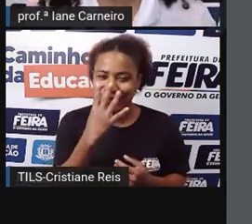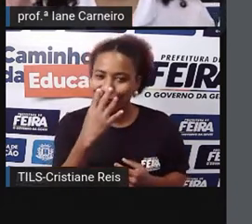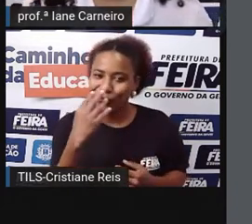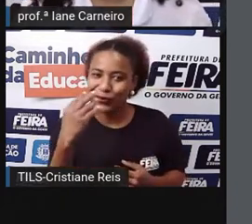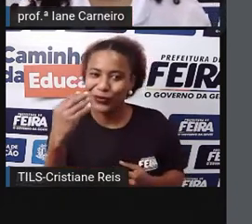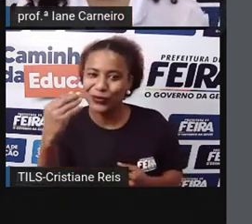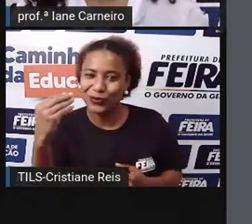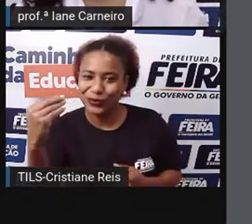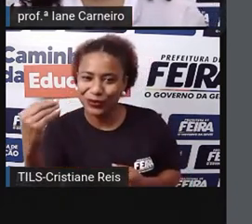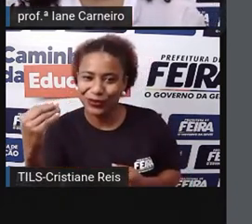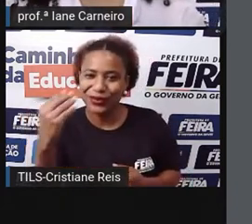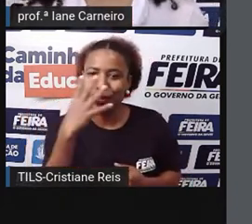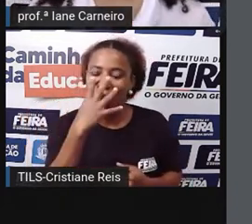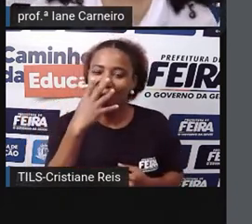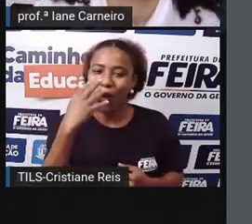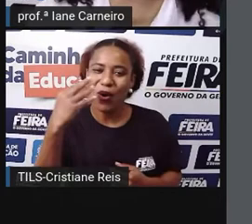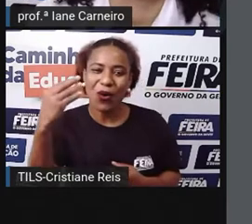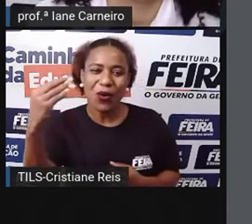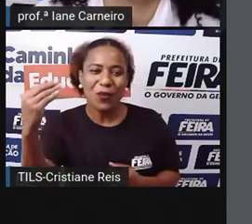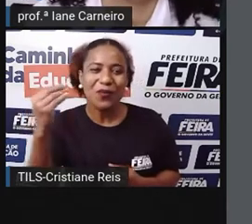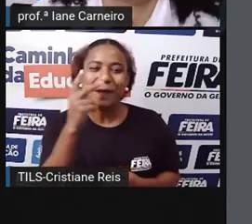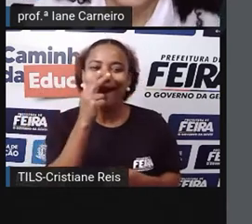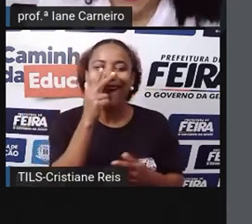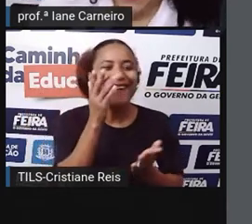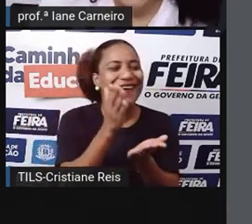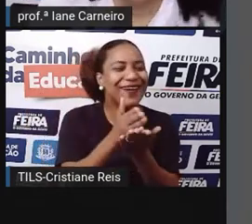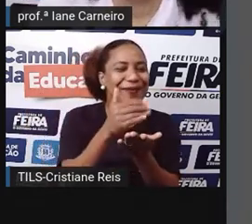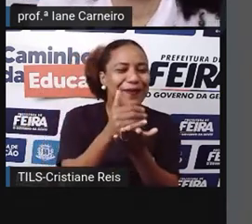lobo, lobo, lobo, lobo, lobo.